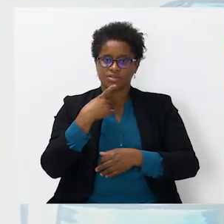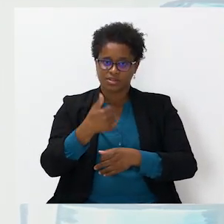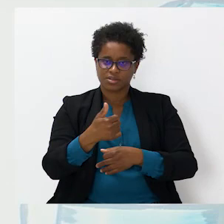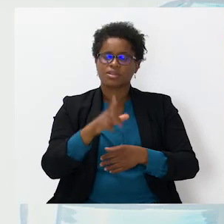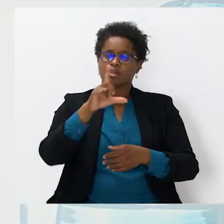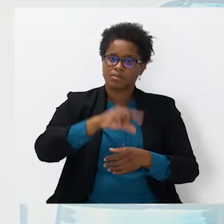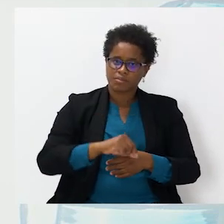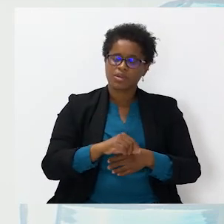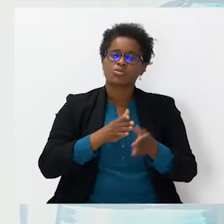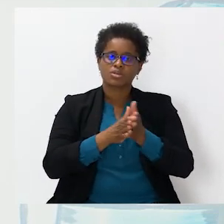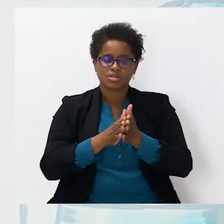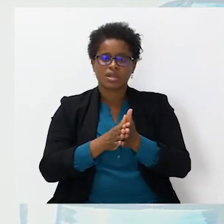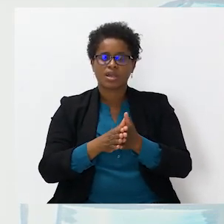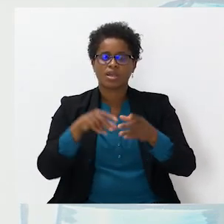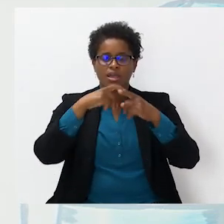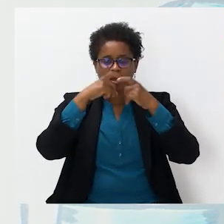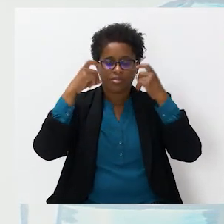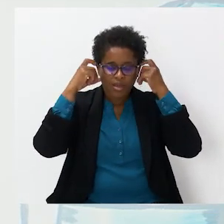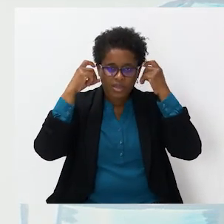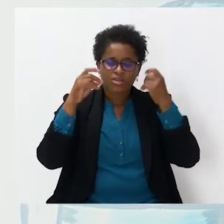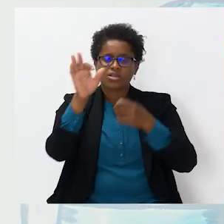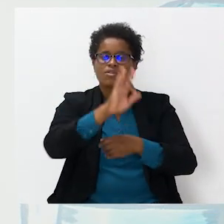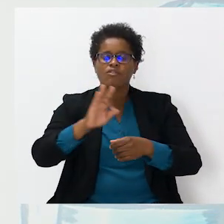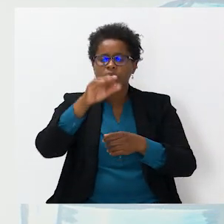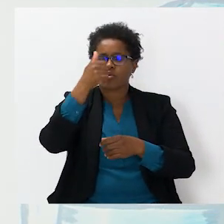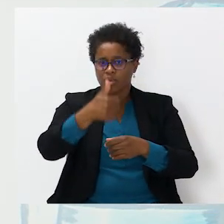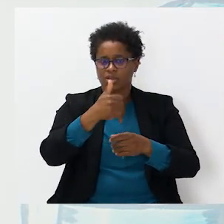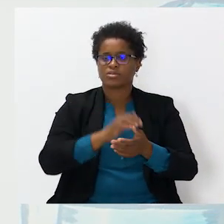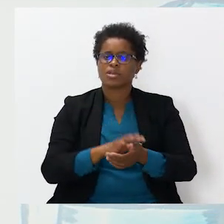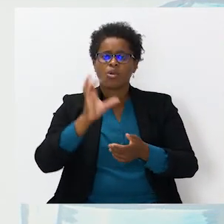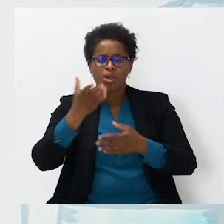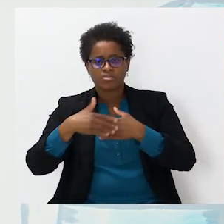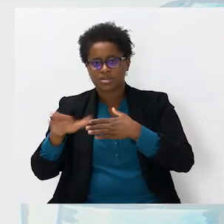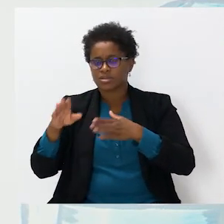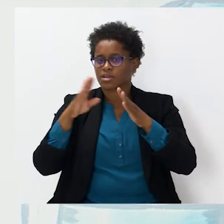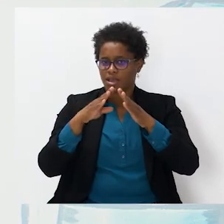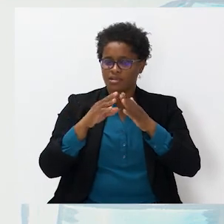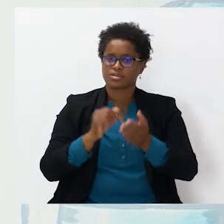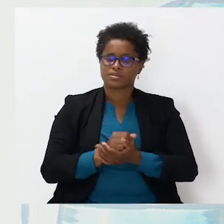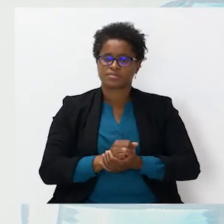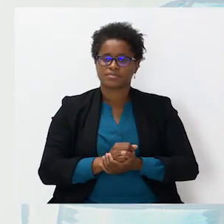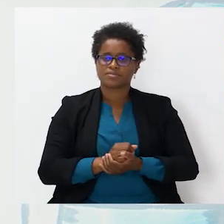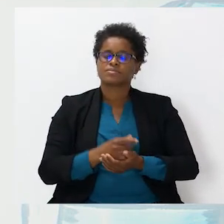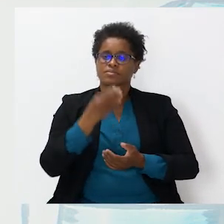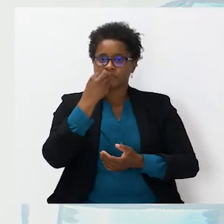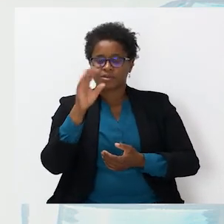E também usar as máscaras de forma correta quando saírem de casa.